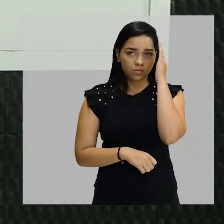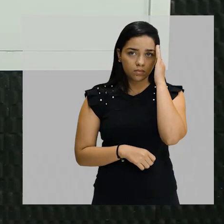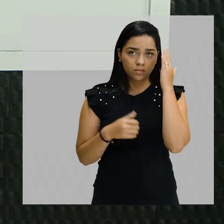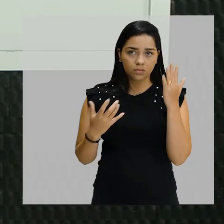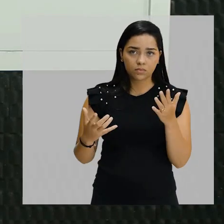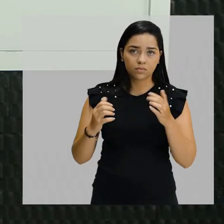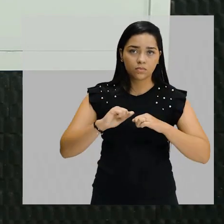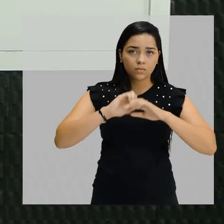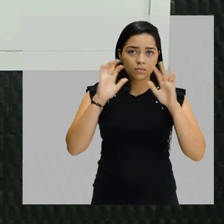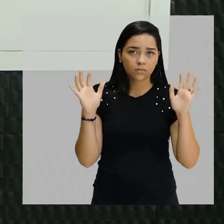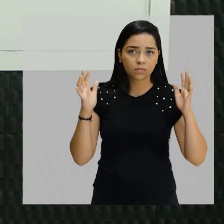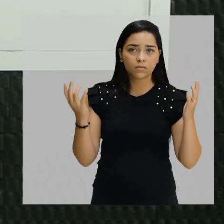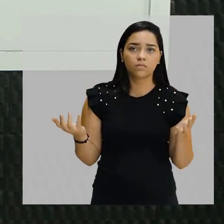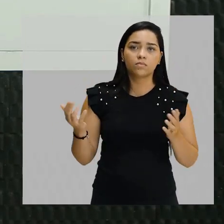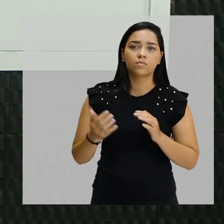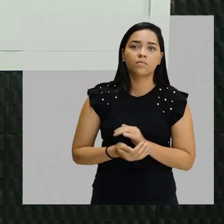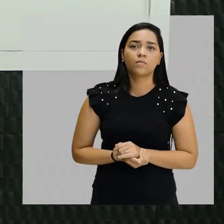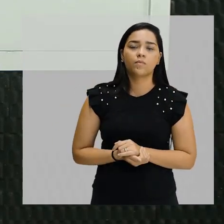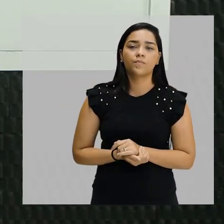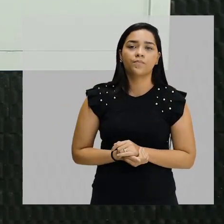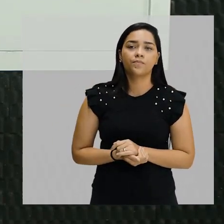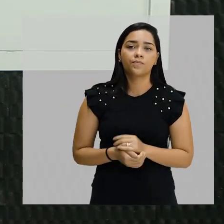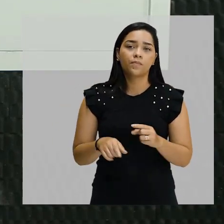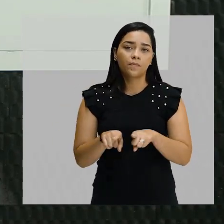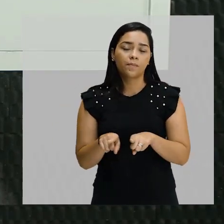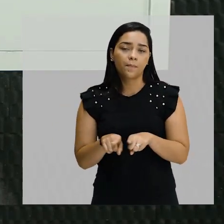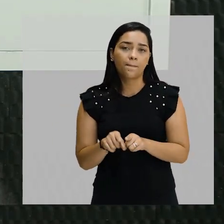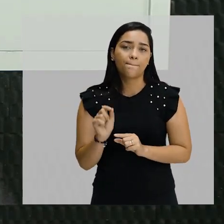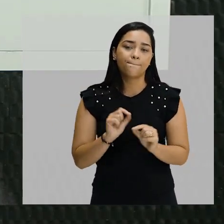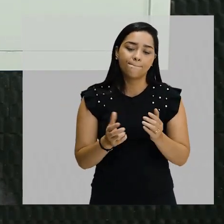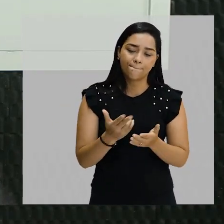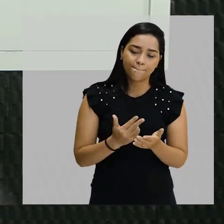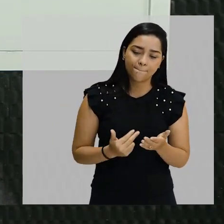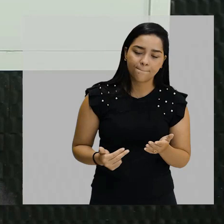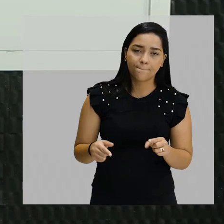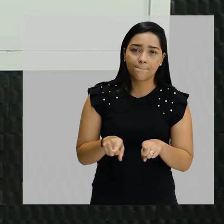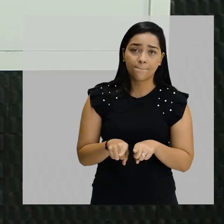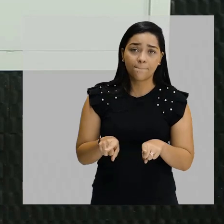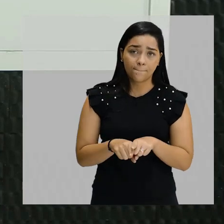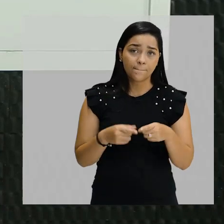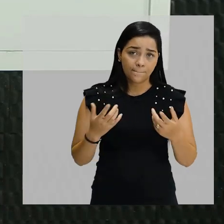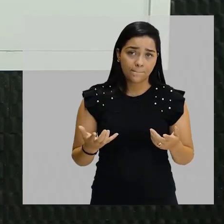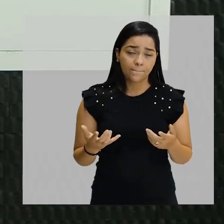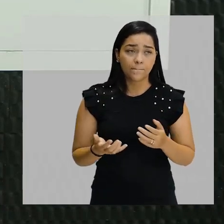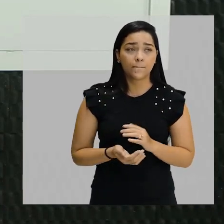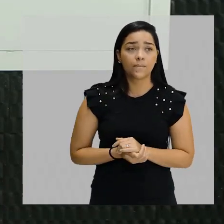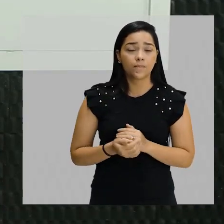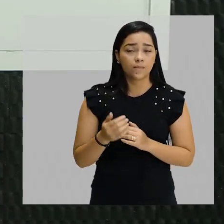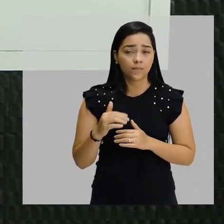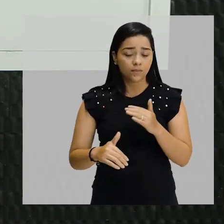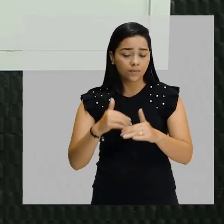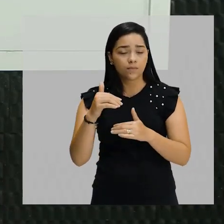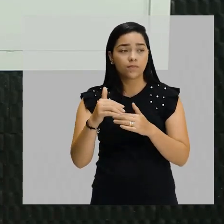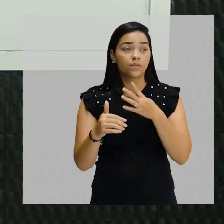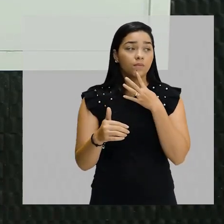Clara até gráfica até pictórica uma forma plástica até o processo de conhecimento